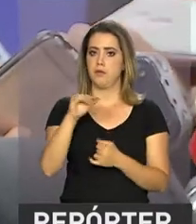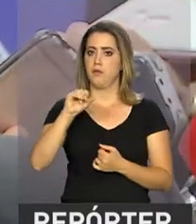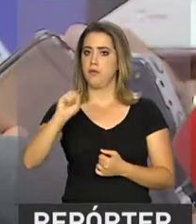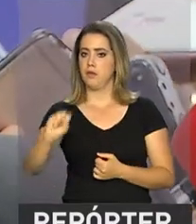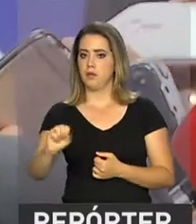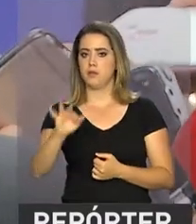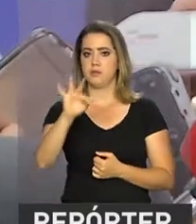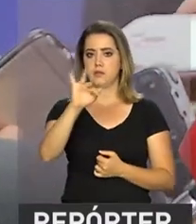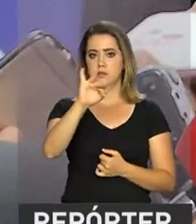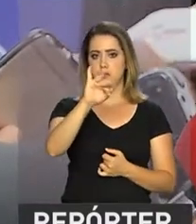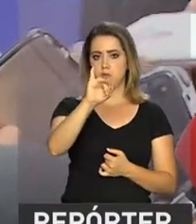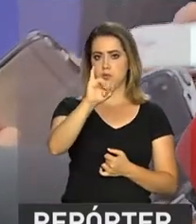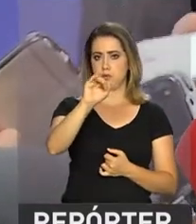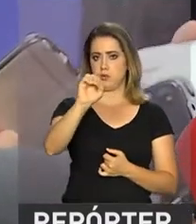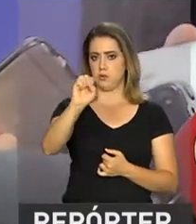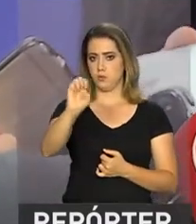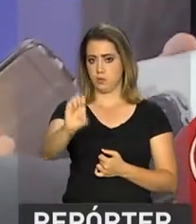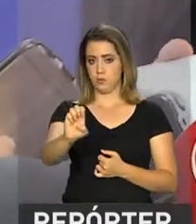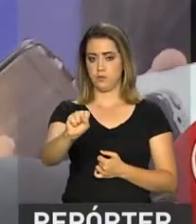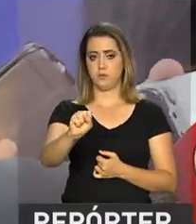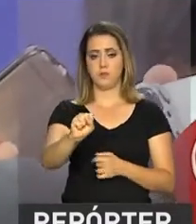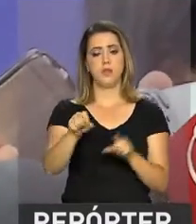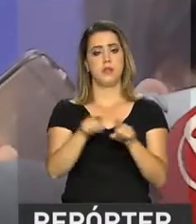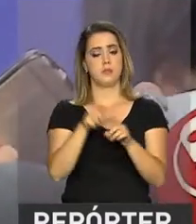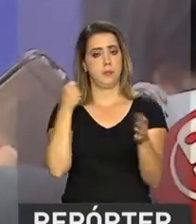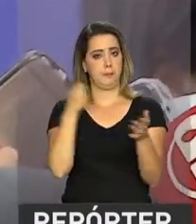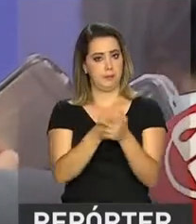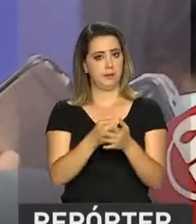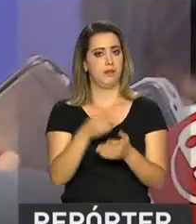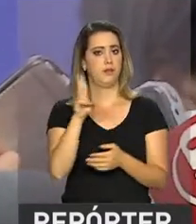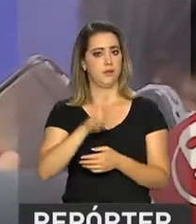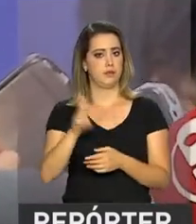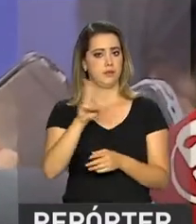para instituições privadas de educação